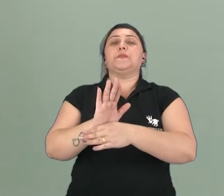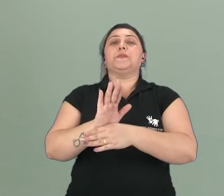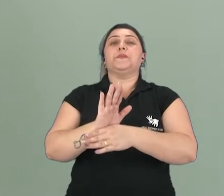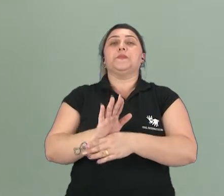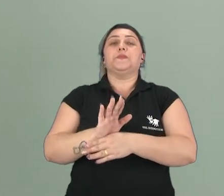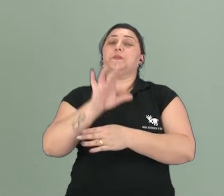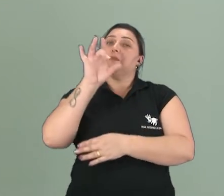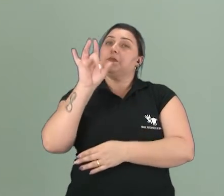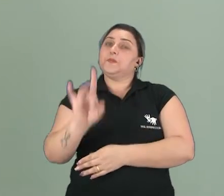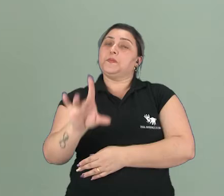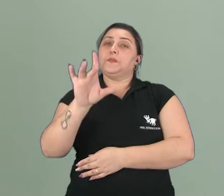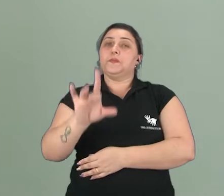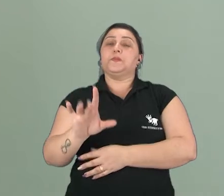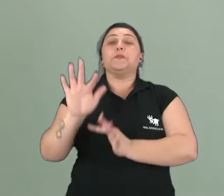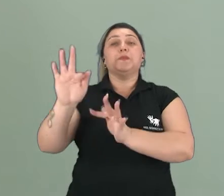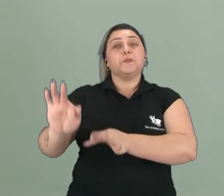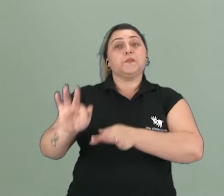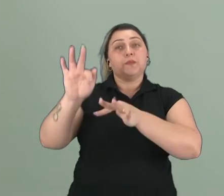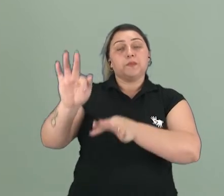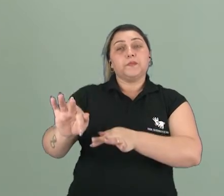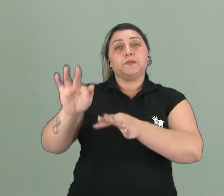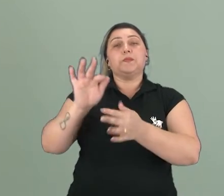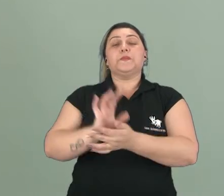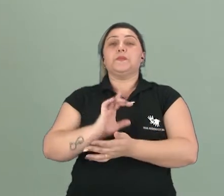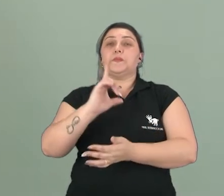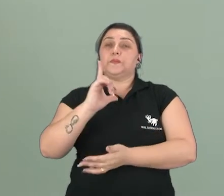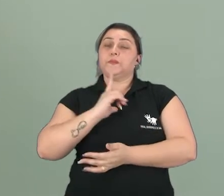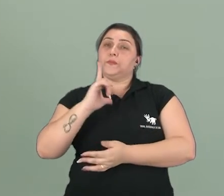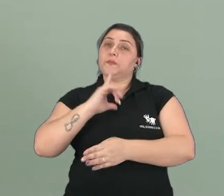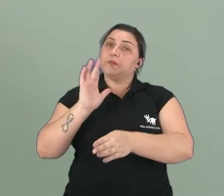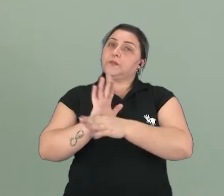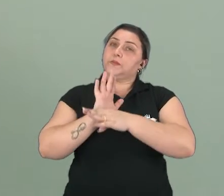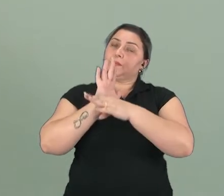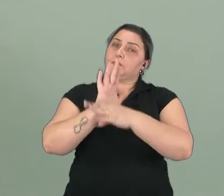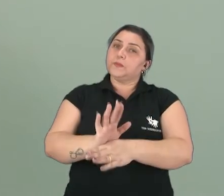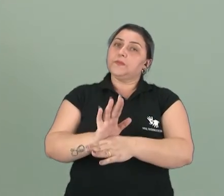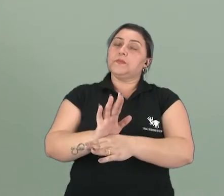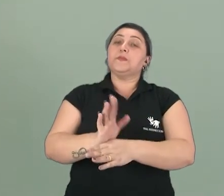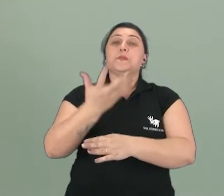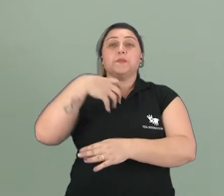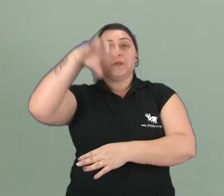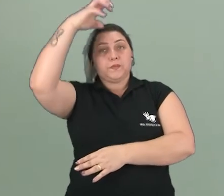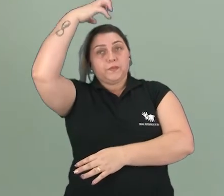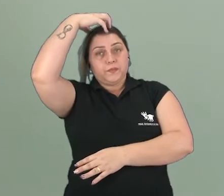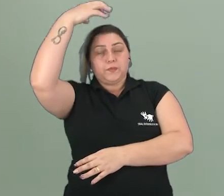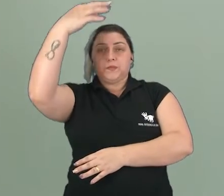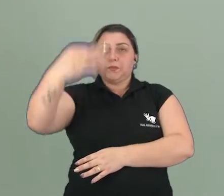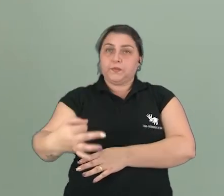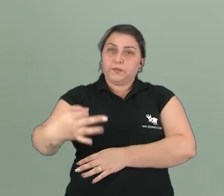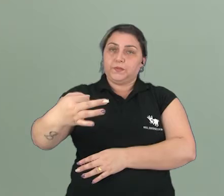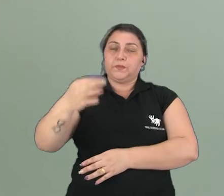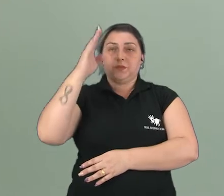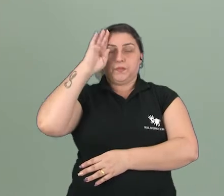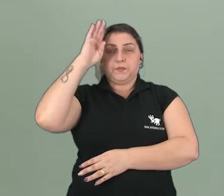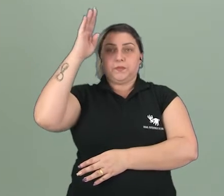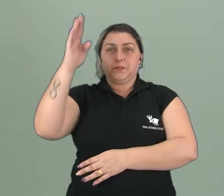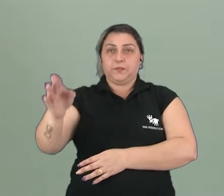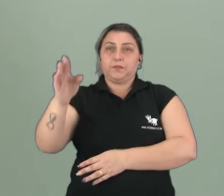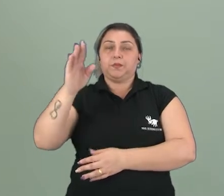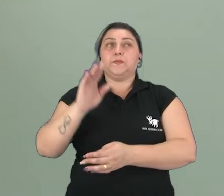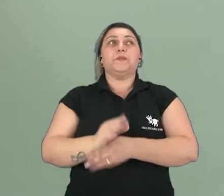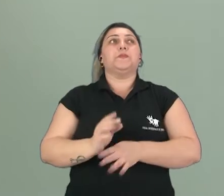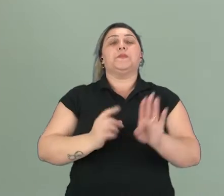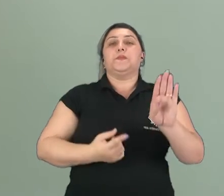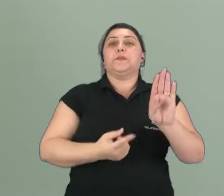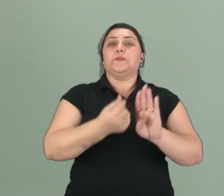atribuídas apenas aos senhores feudais, elas passaram a ser atribuições dos reis, certo? Então esses eram os principais interesses da